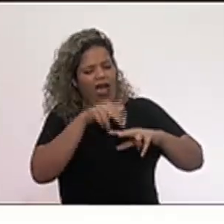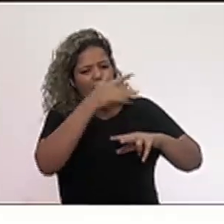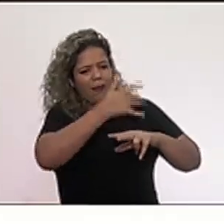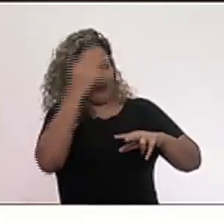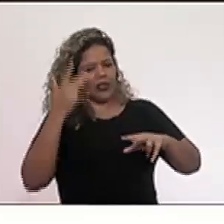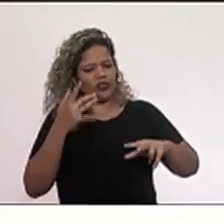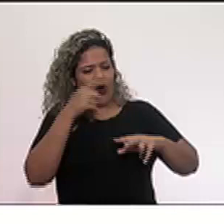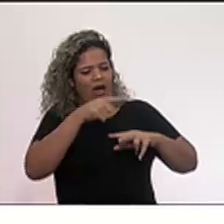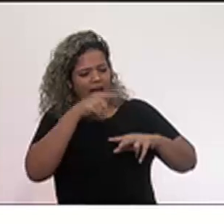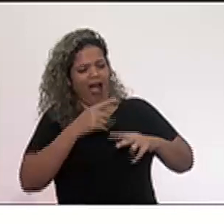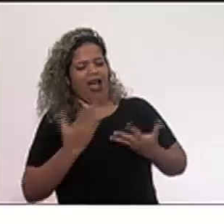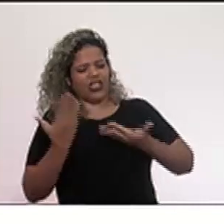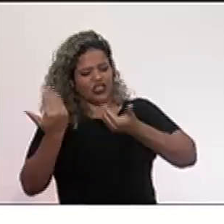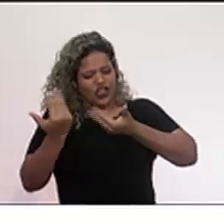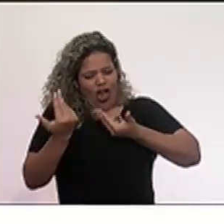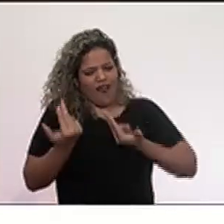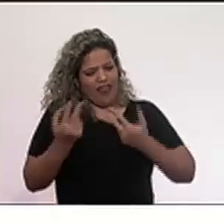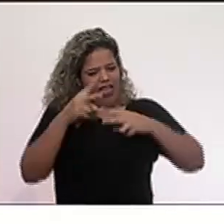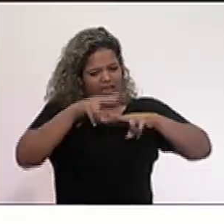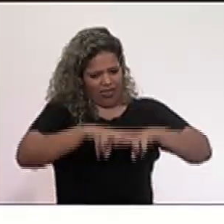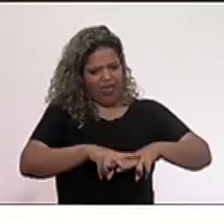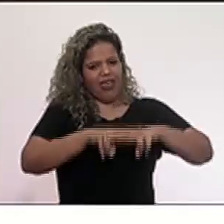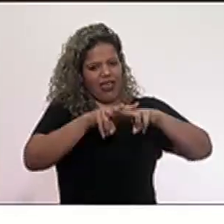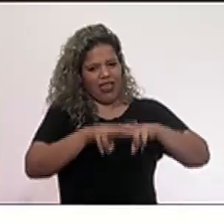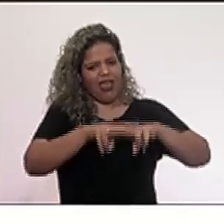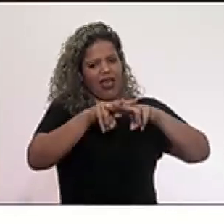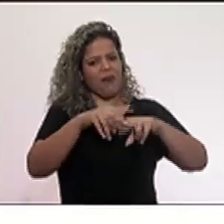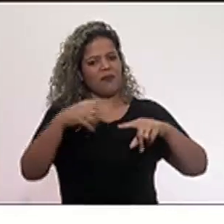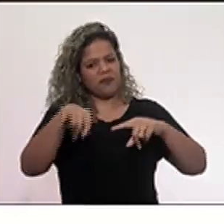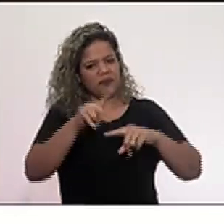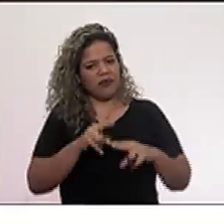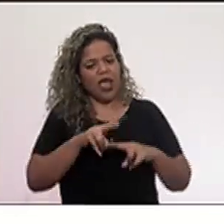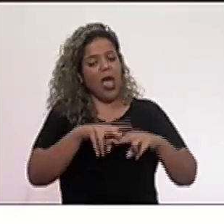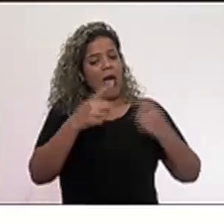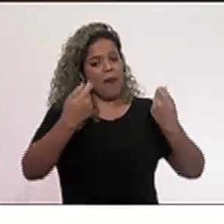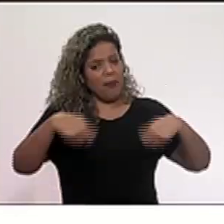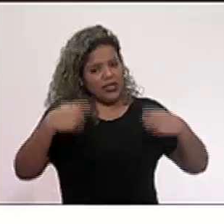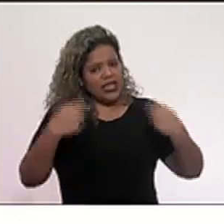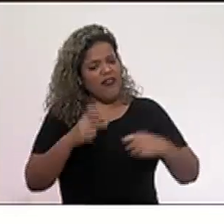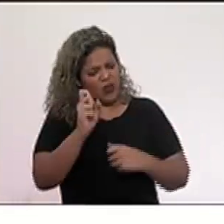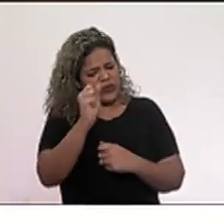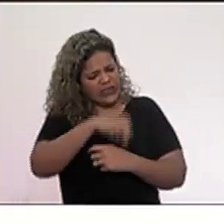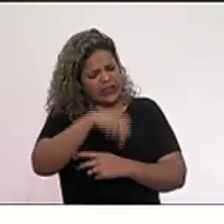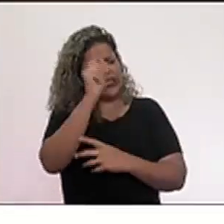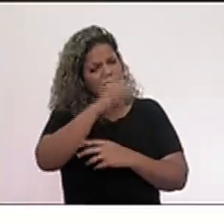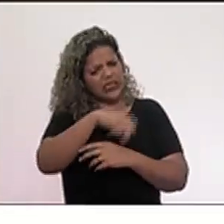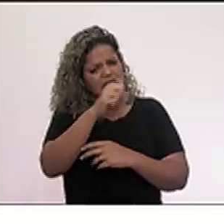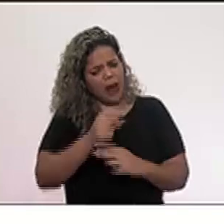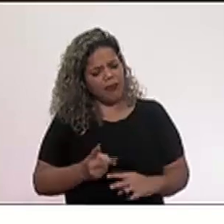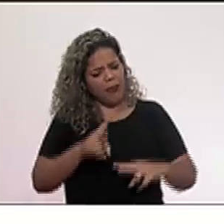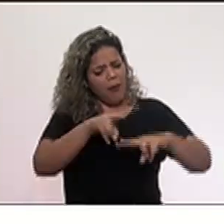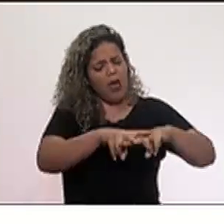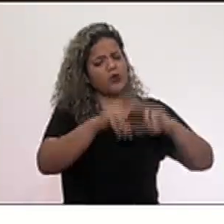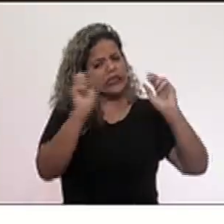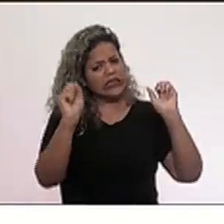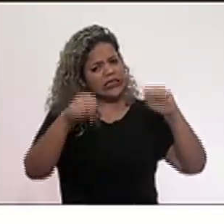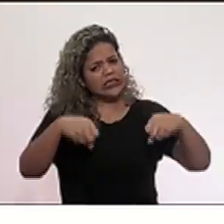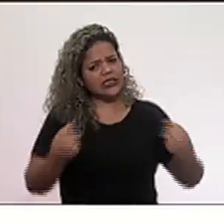marginais juvenis que ali estão deveriam sim estar no